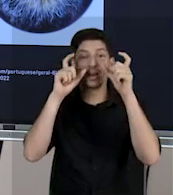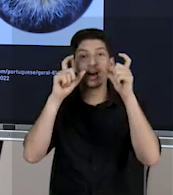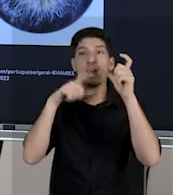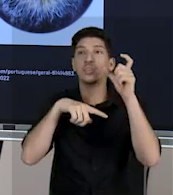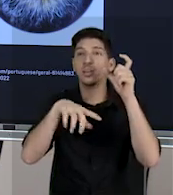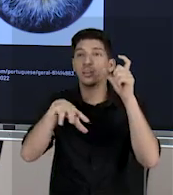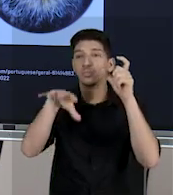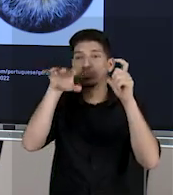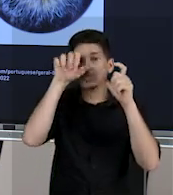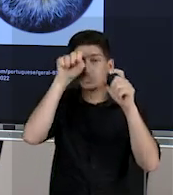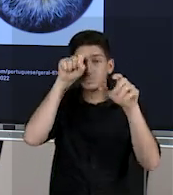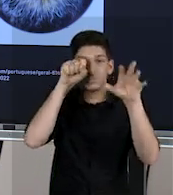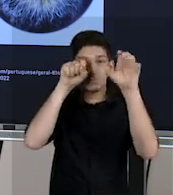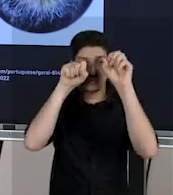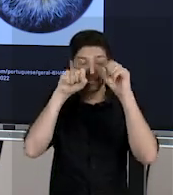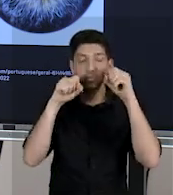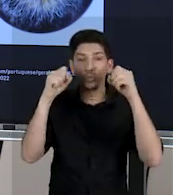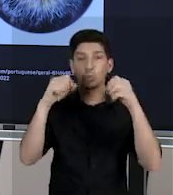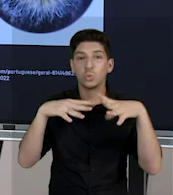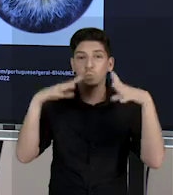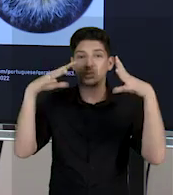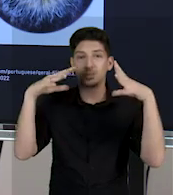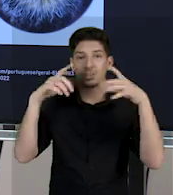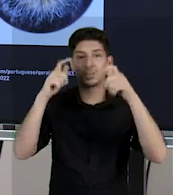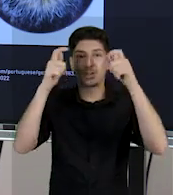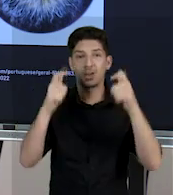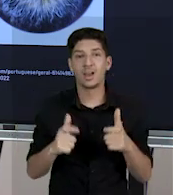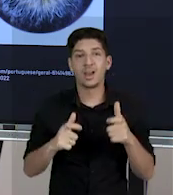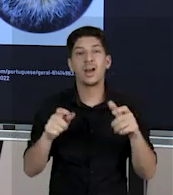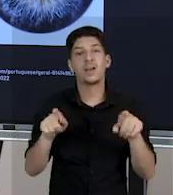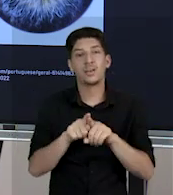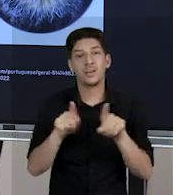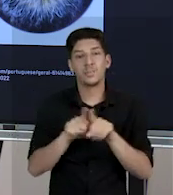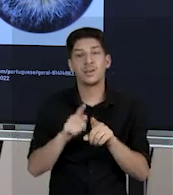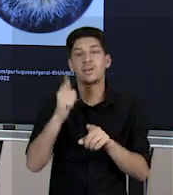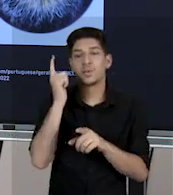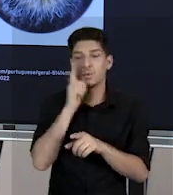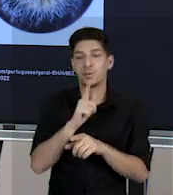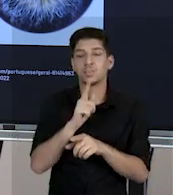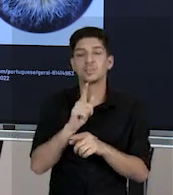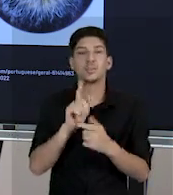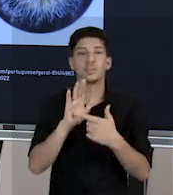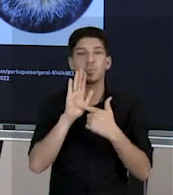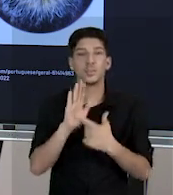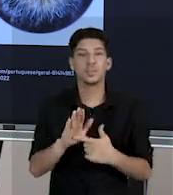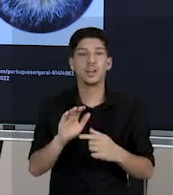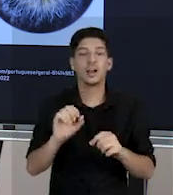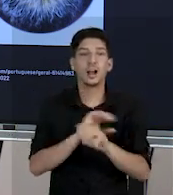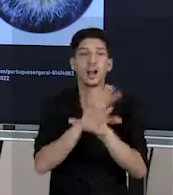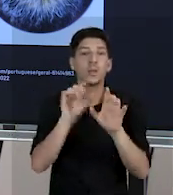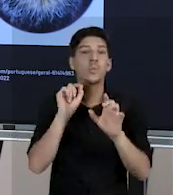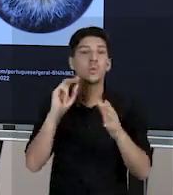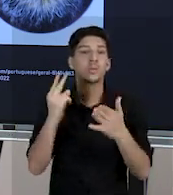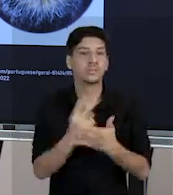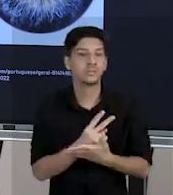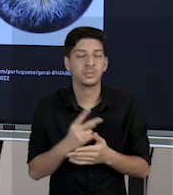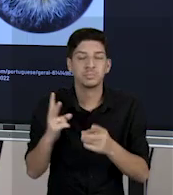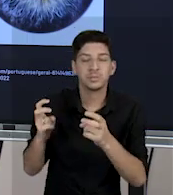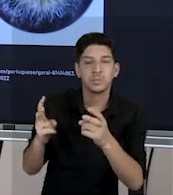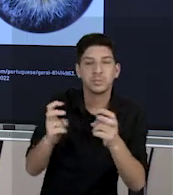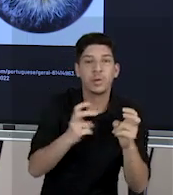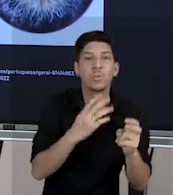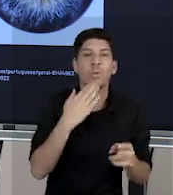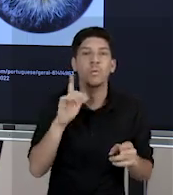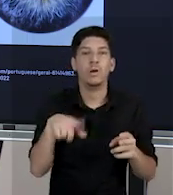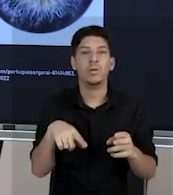entrando mais luz possível daquele ambiente e com isso a gente consegue determinar melhor o que está acontecendo ali, quais são